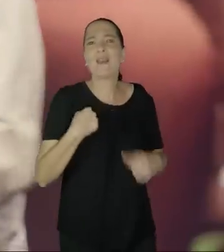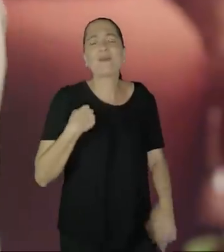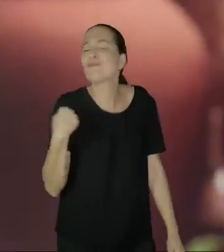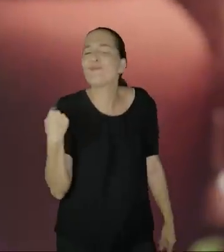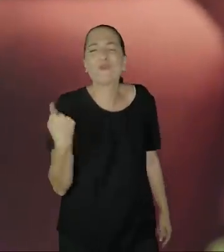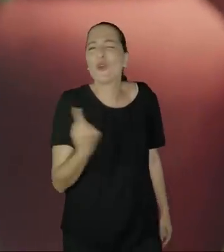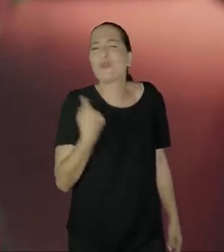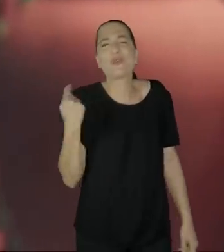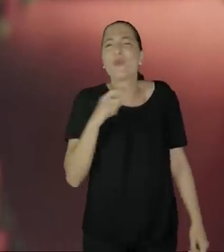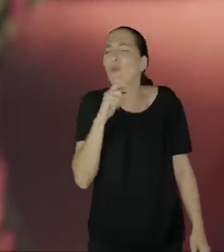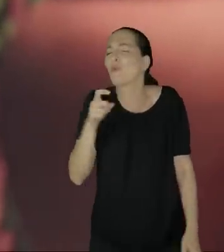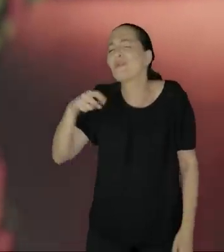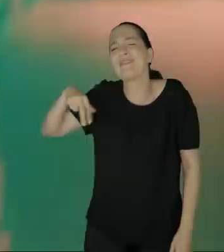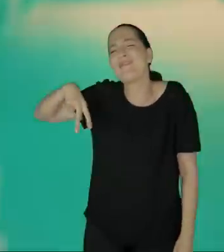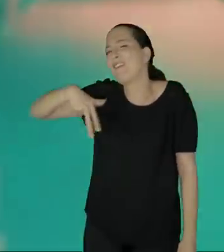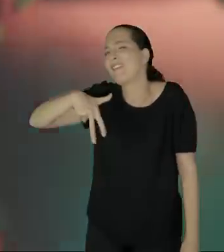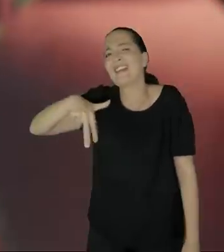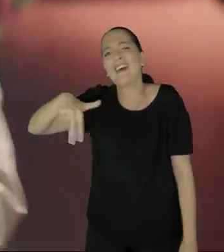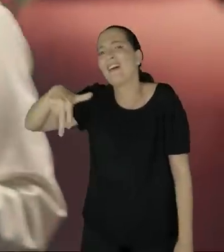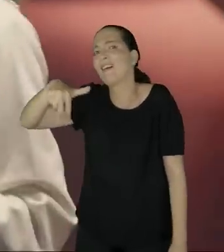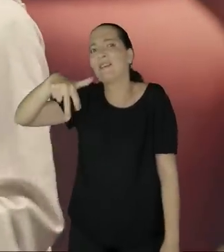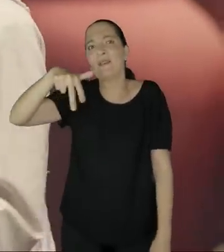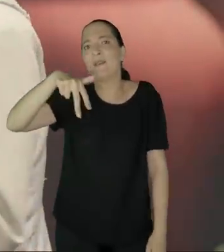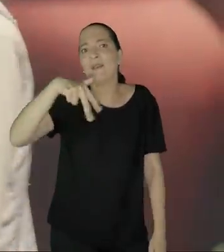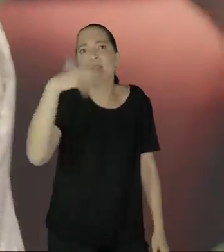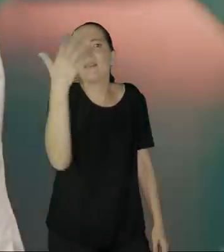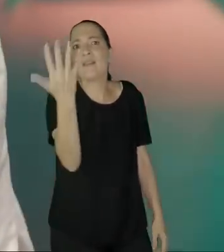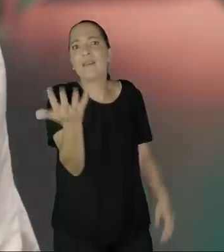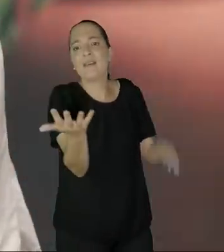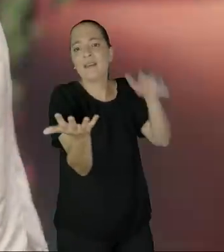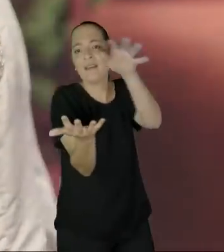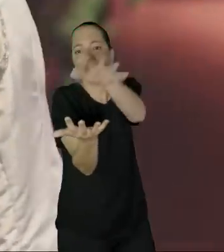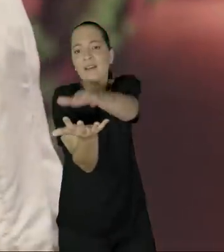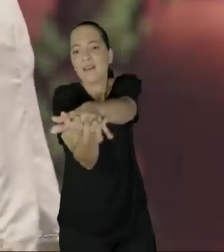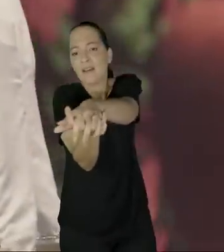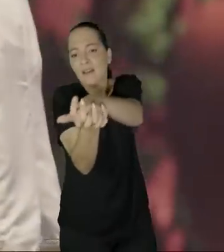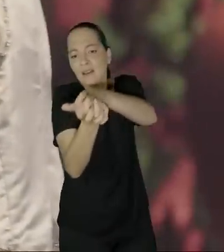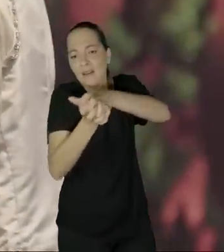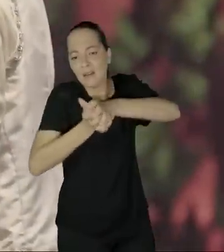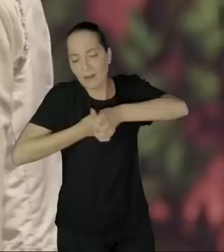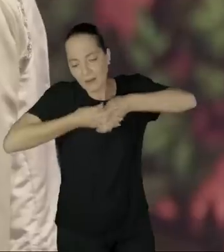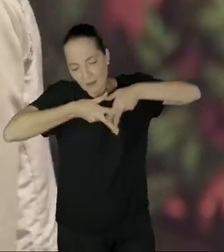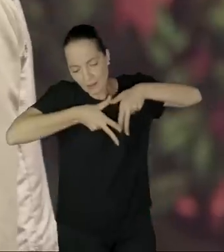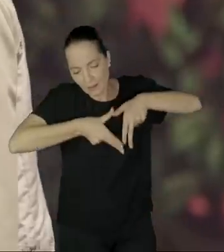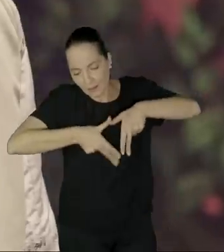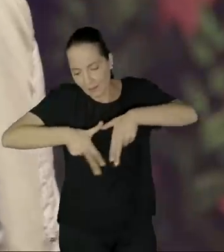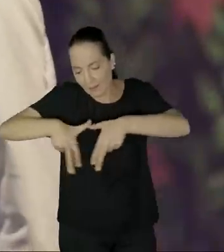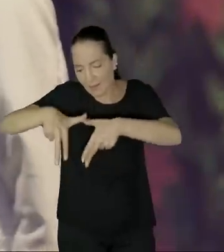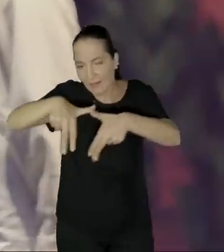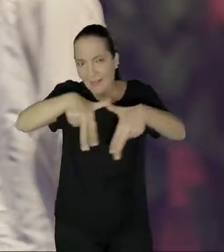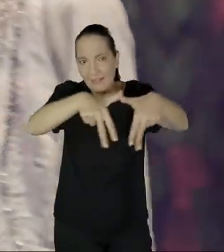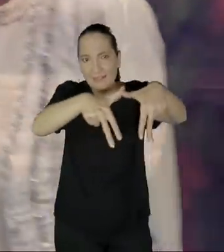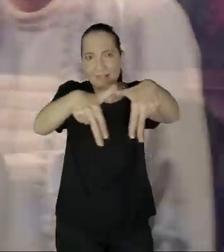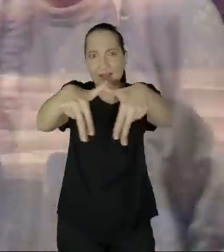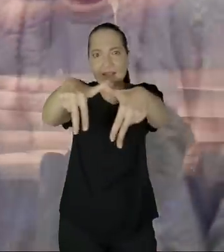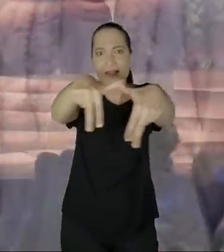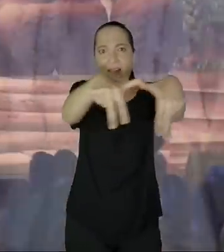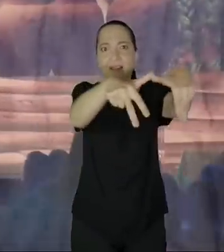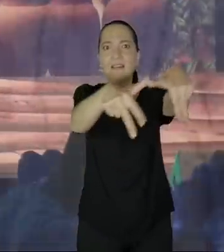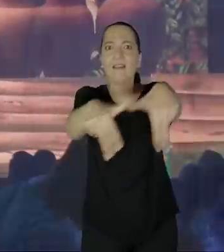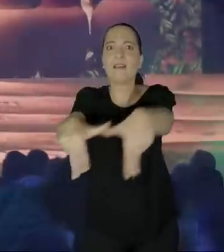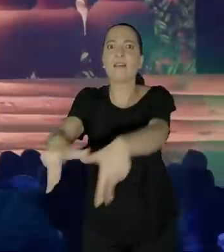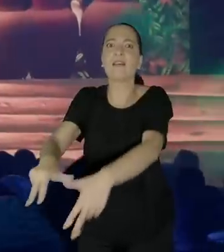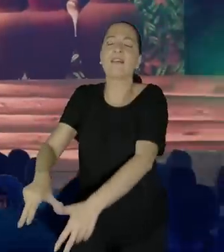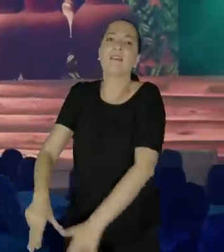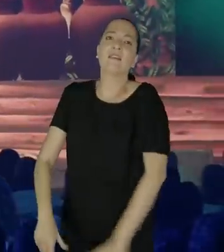andar sozinho, só vou com tua mão a me levar.